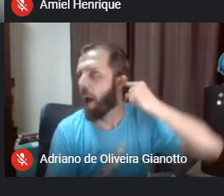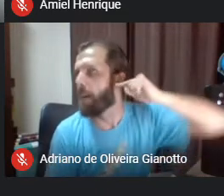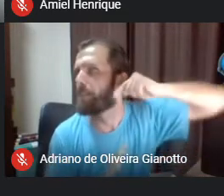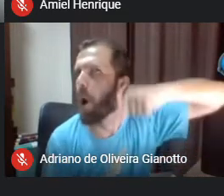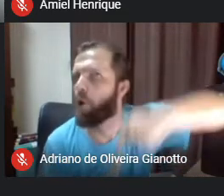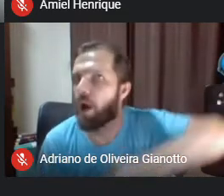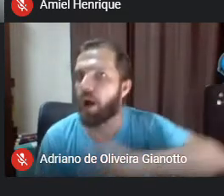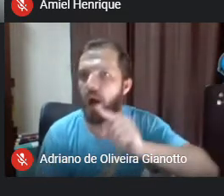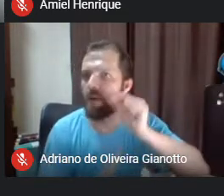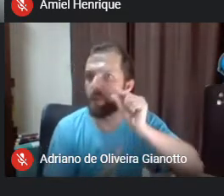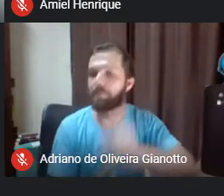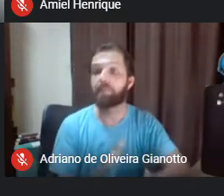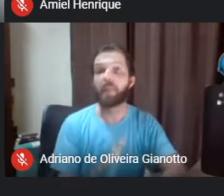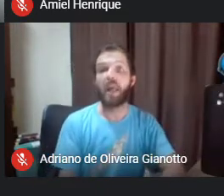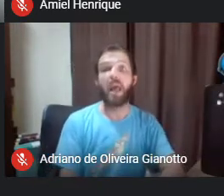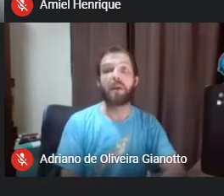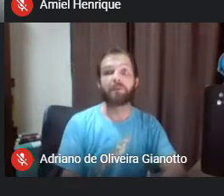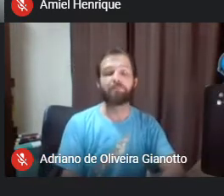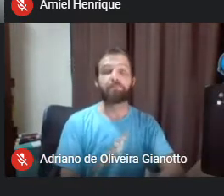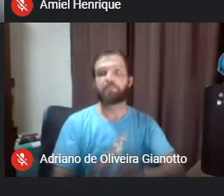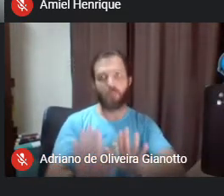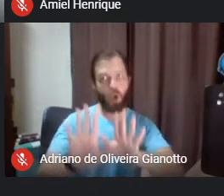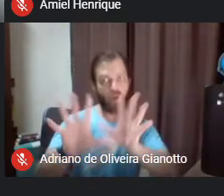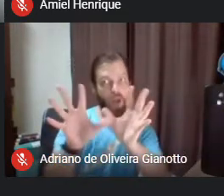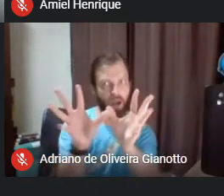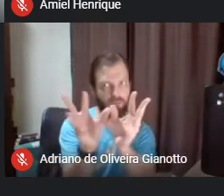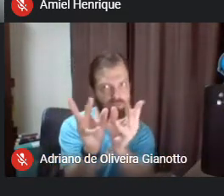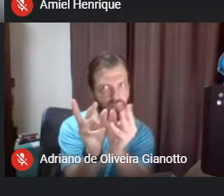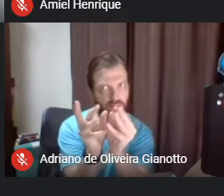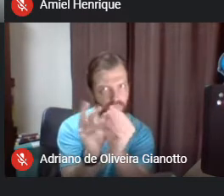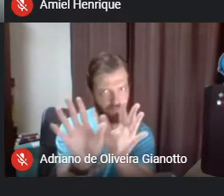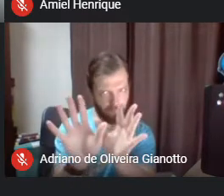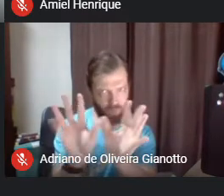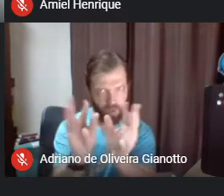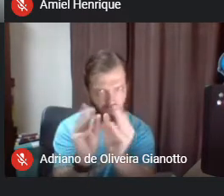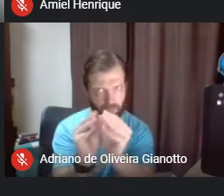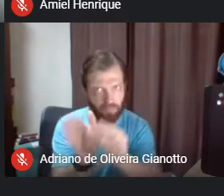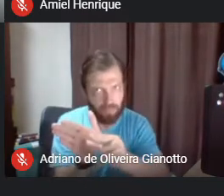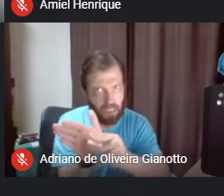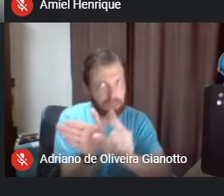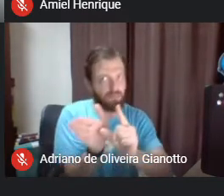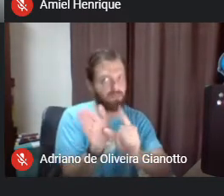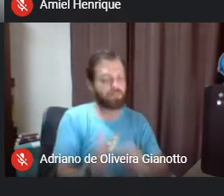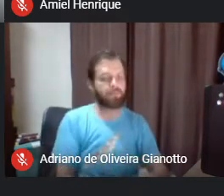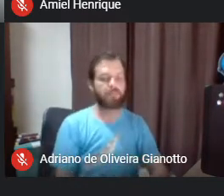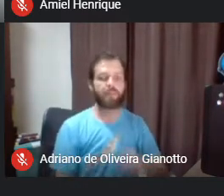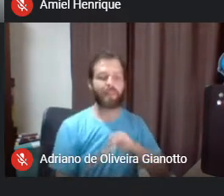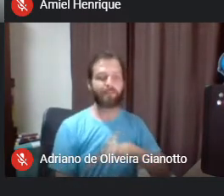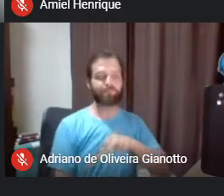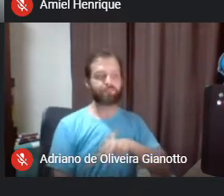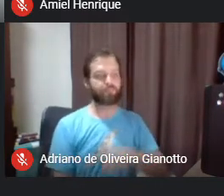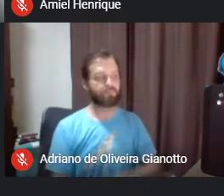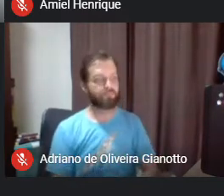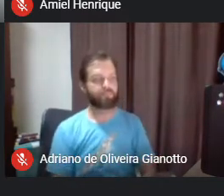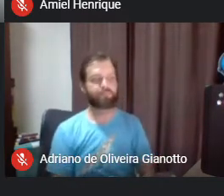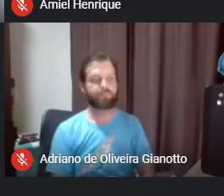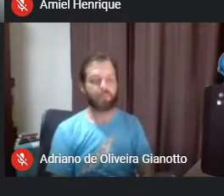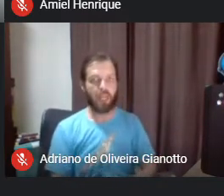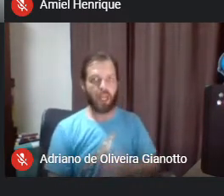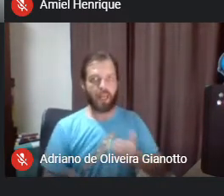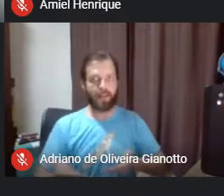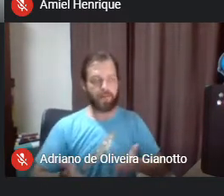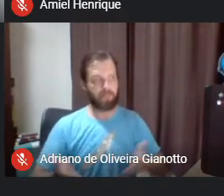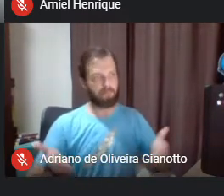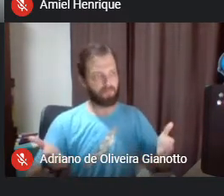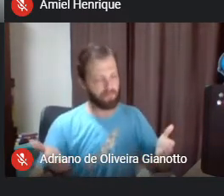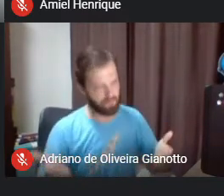real. Ela, é claro, não era surda profunda, não. Ela ouvia um pouquinho. Isso só bem sintetizar.